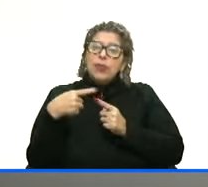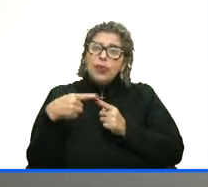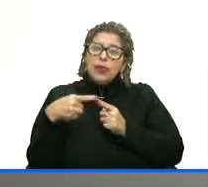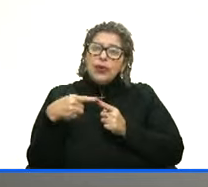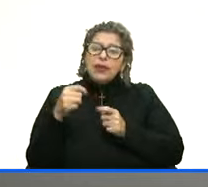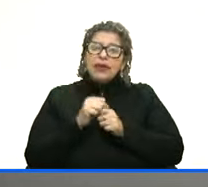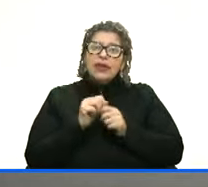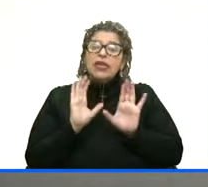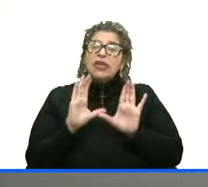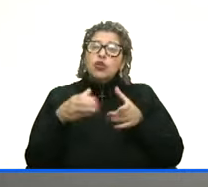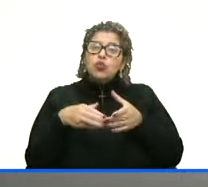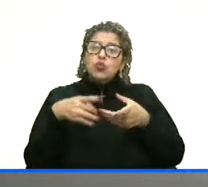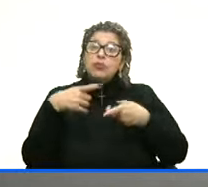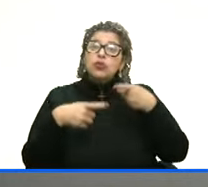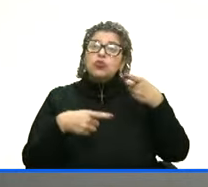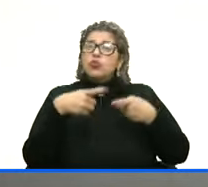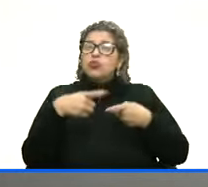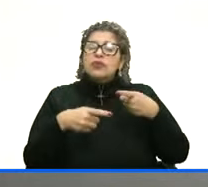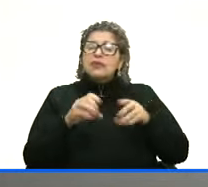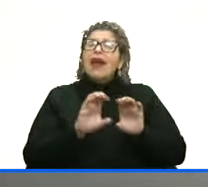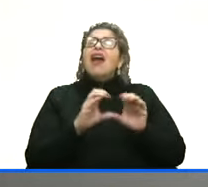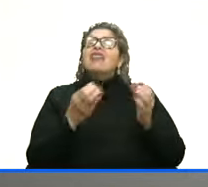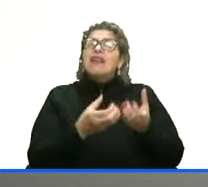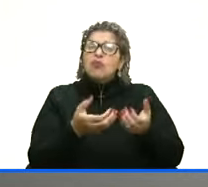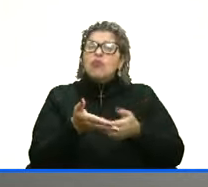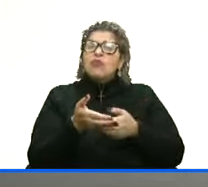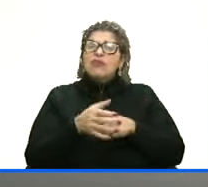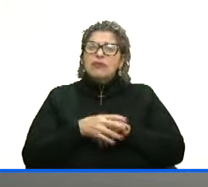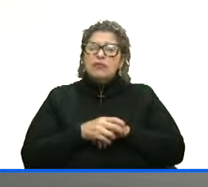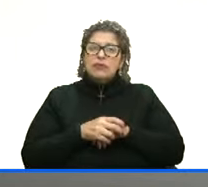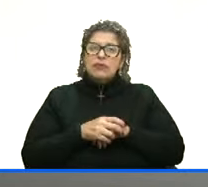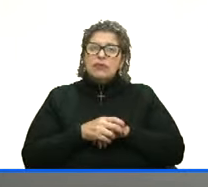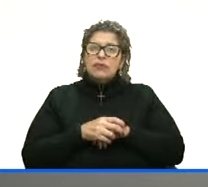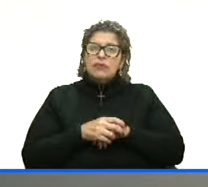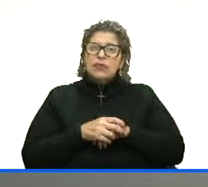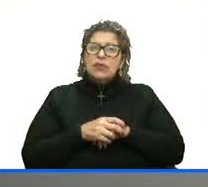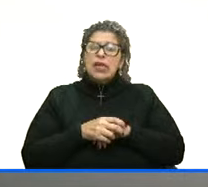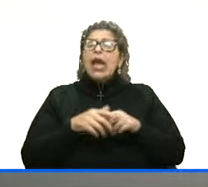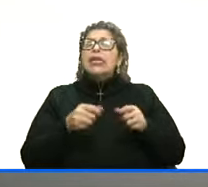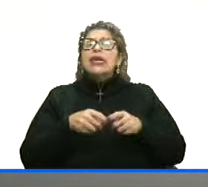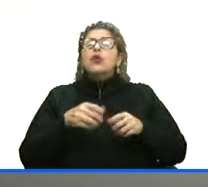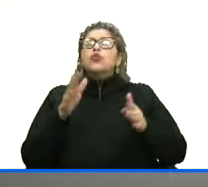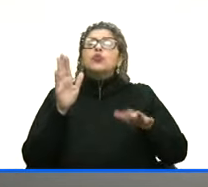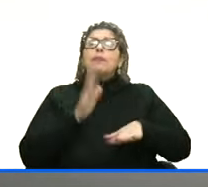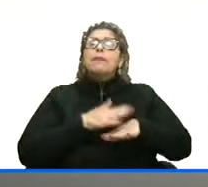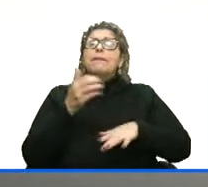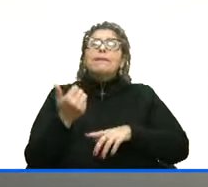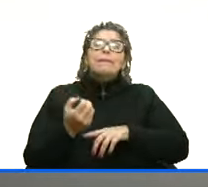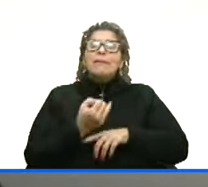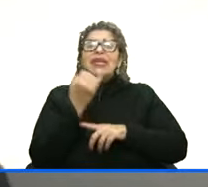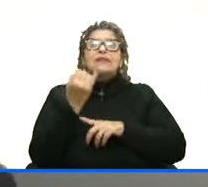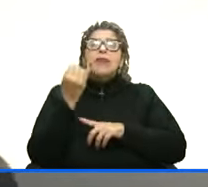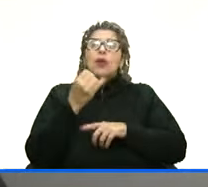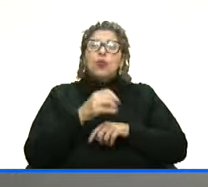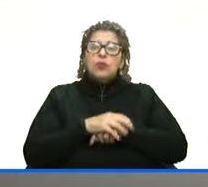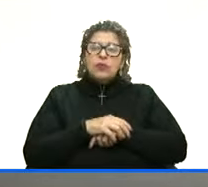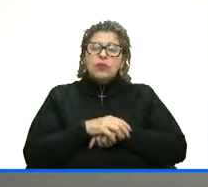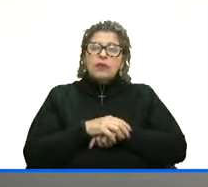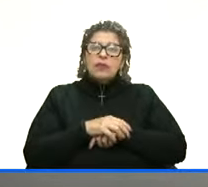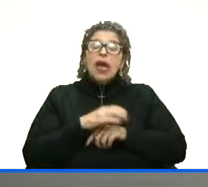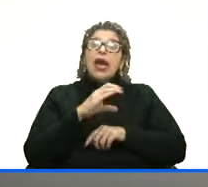neste grupo de discussão, cadê a comunidade? Cadê os atores que trabalham? E agora eu estou vendo